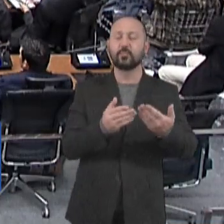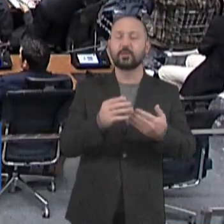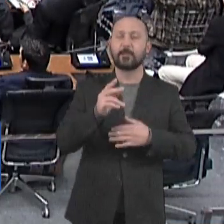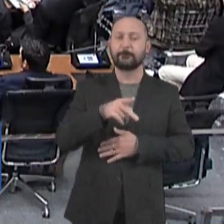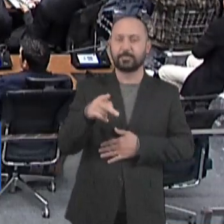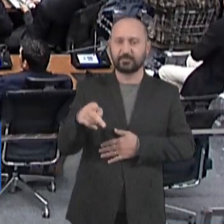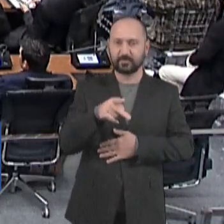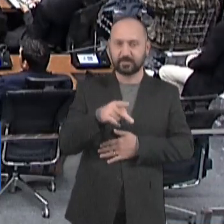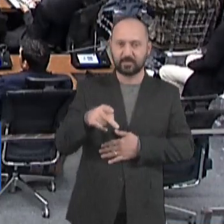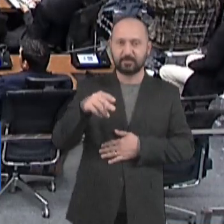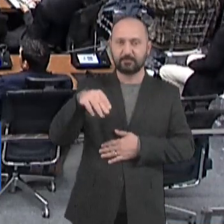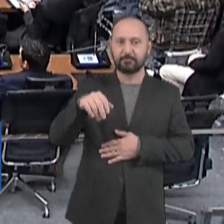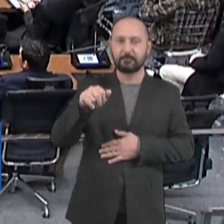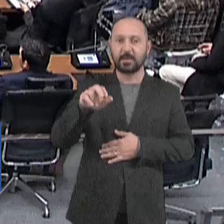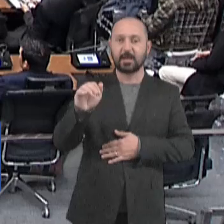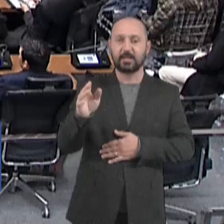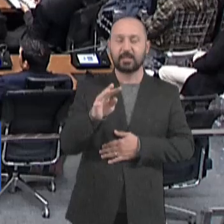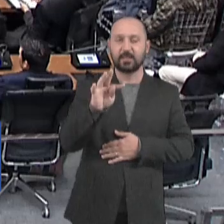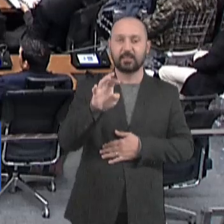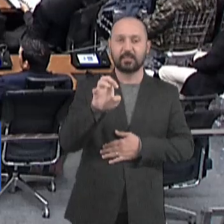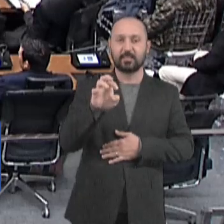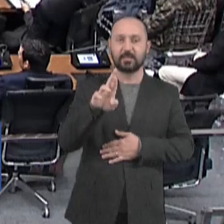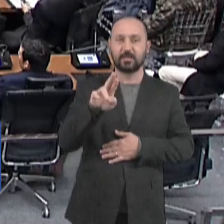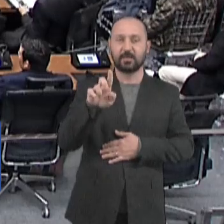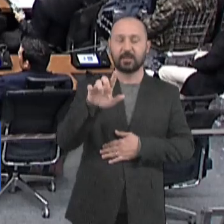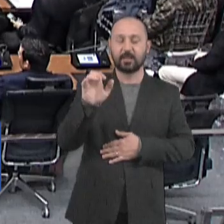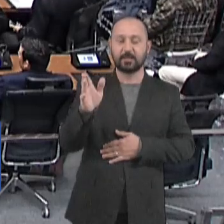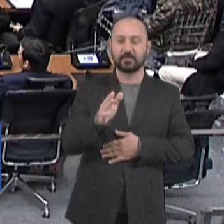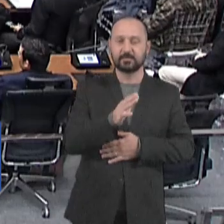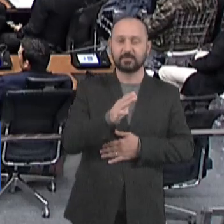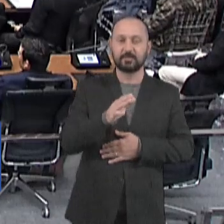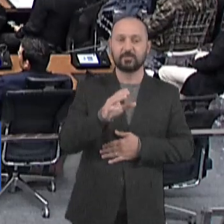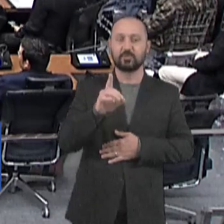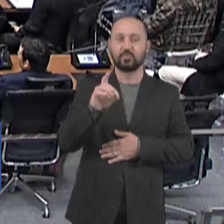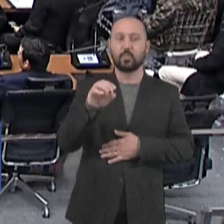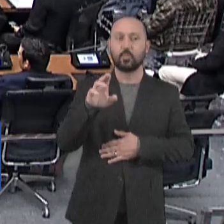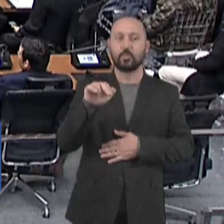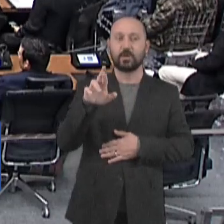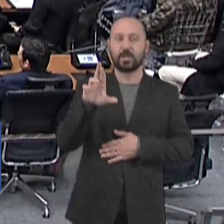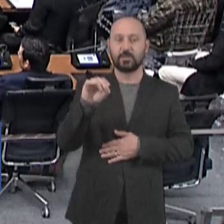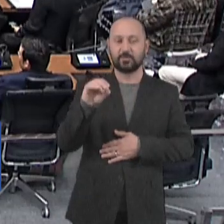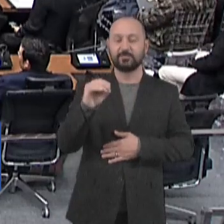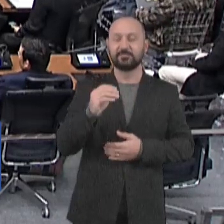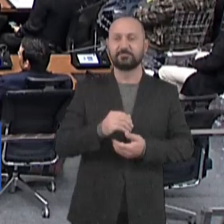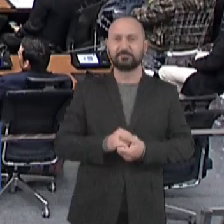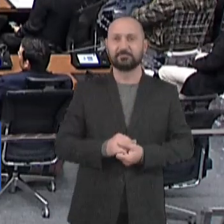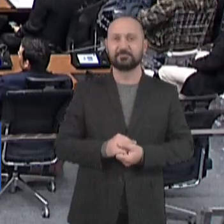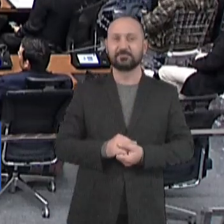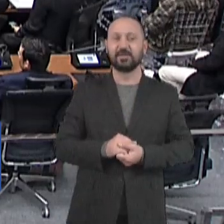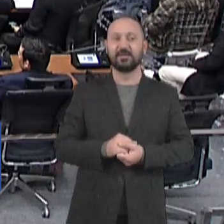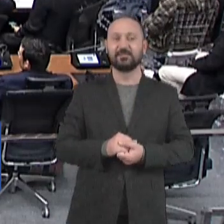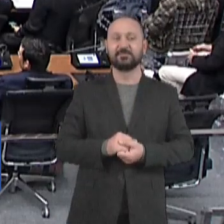convidamos a professora Maria Tereza Garritano Dourado, ela que é escritora.